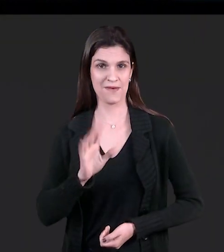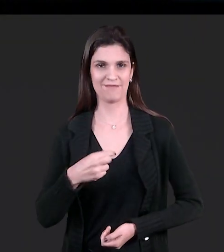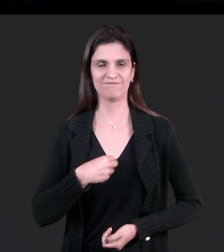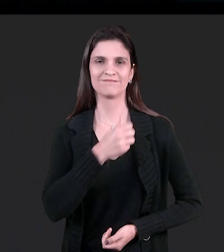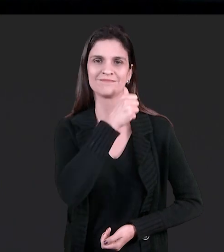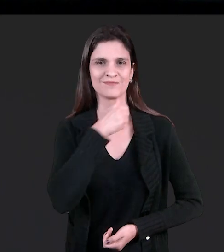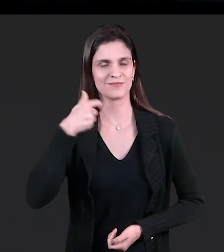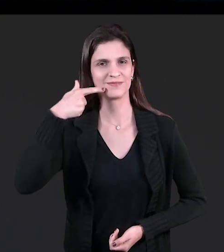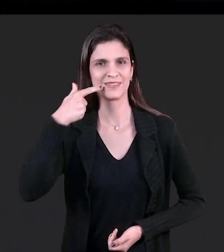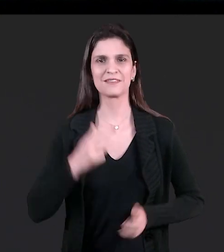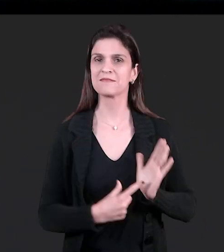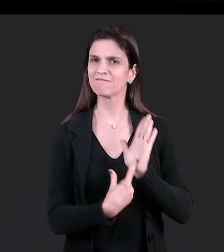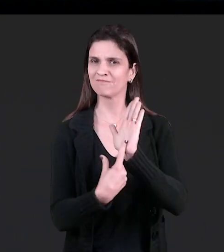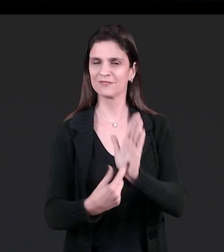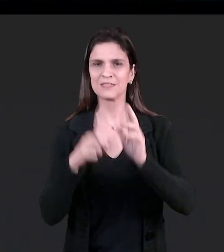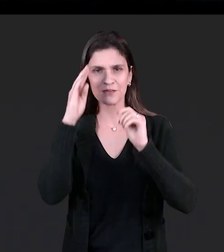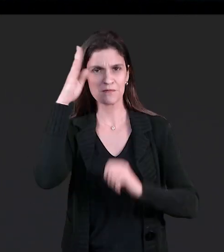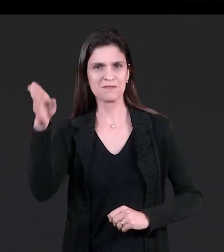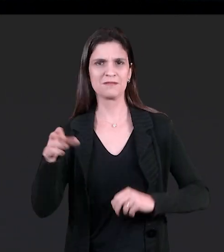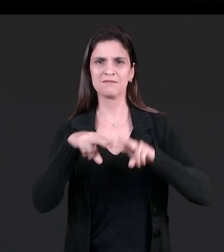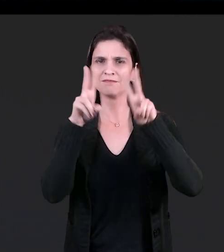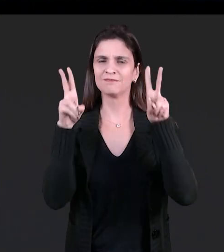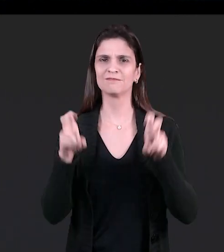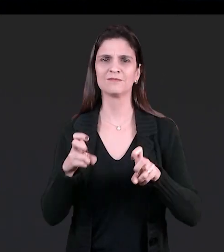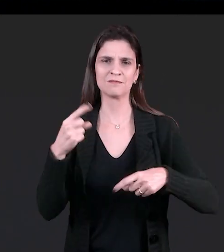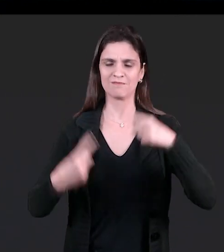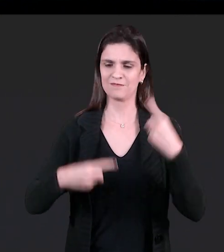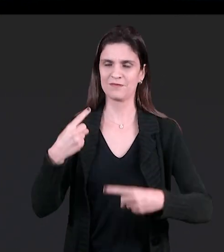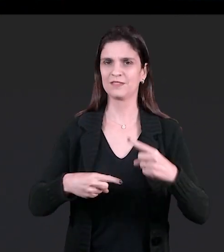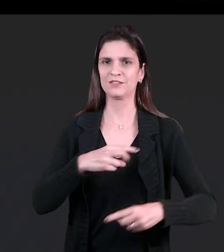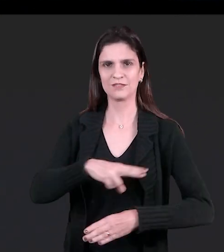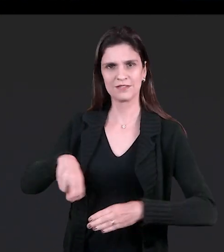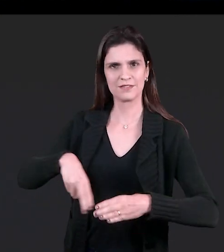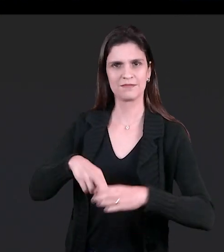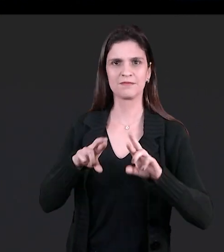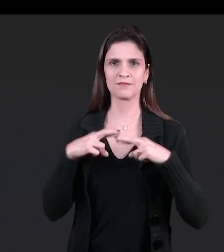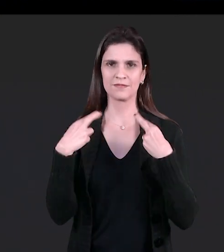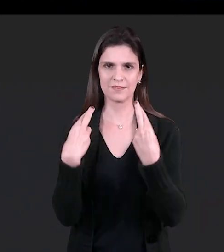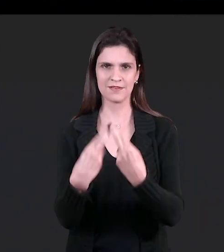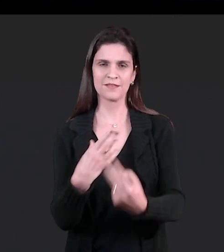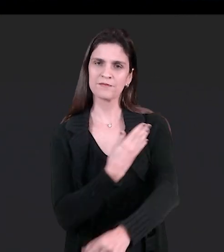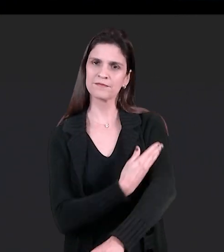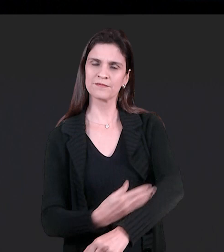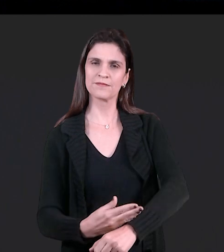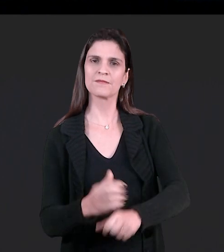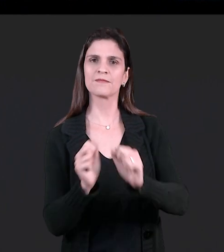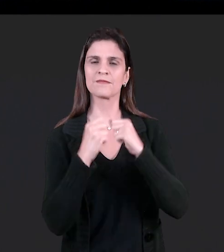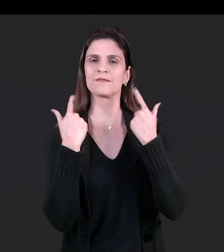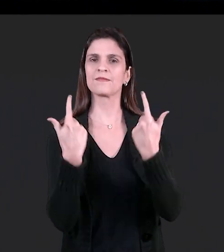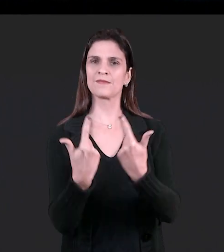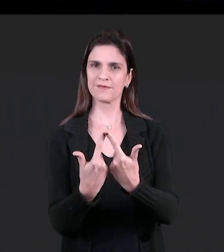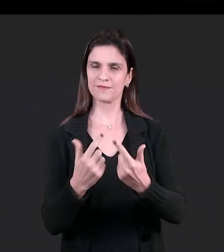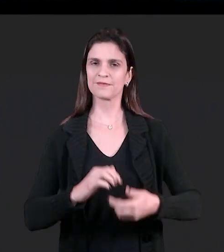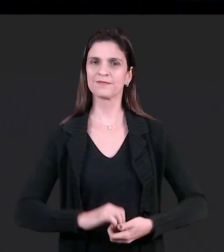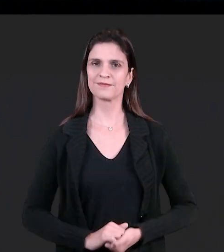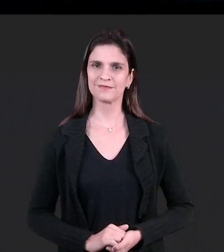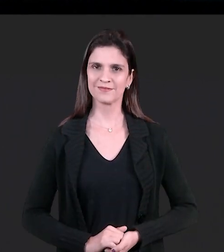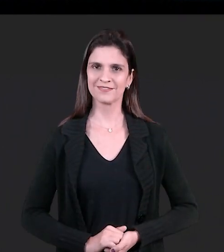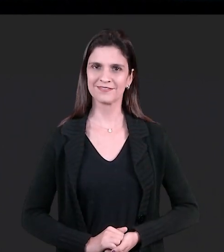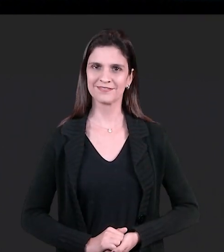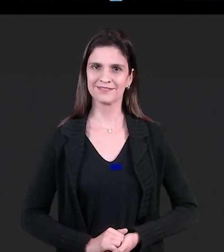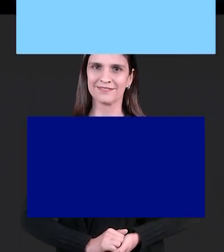Olá, eu sou Ana Paula Gimenez e apresento os principais assuntos debatidos na tribuna durante as sessões plenárias da